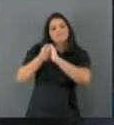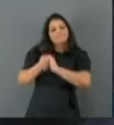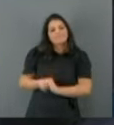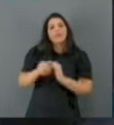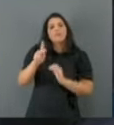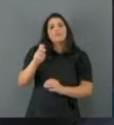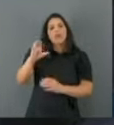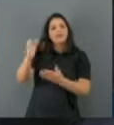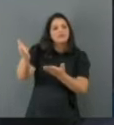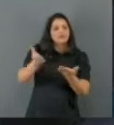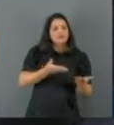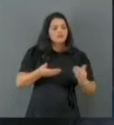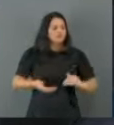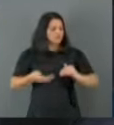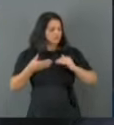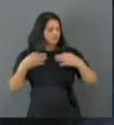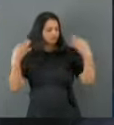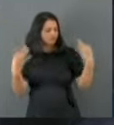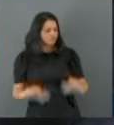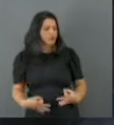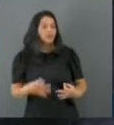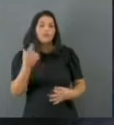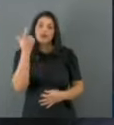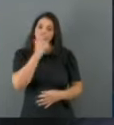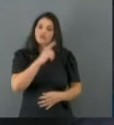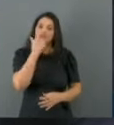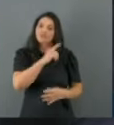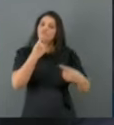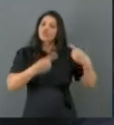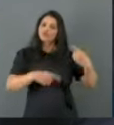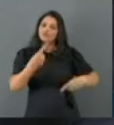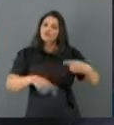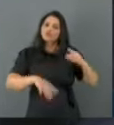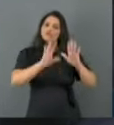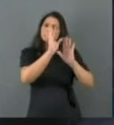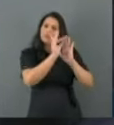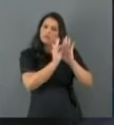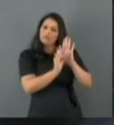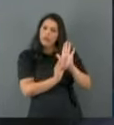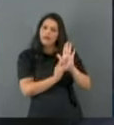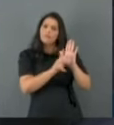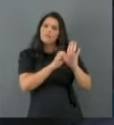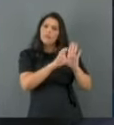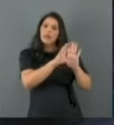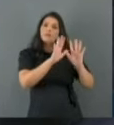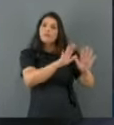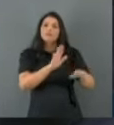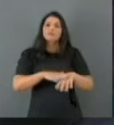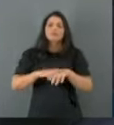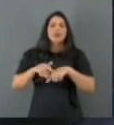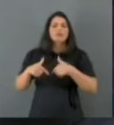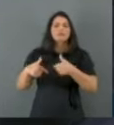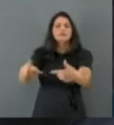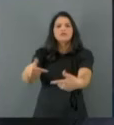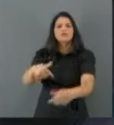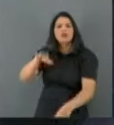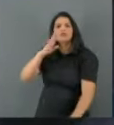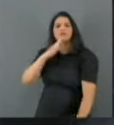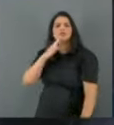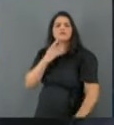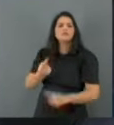vir realmente à discussão, sem embargo de discutirmos ali os detalhes, mas as iniciativas que ficaram mais conhecidas dos